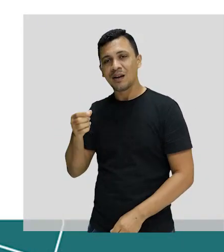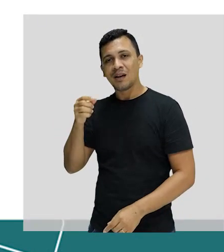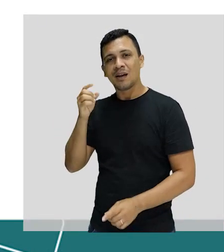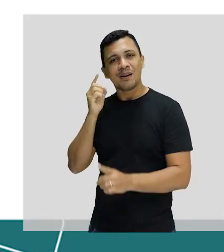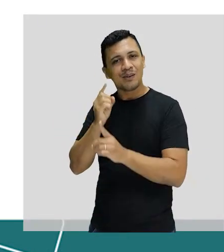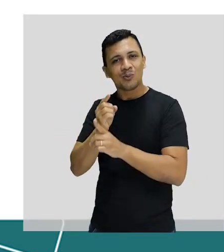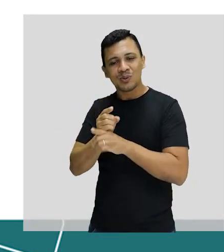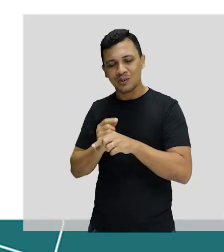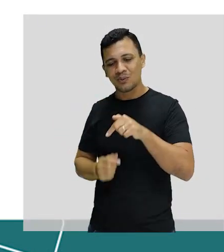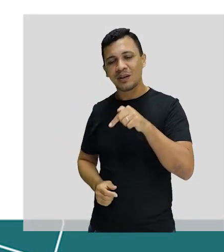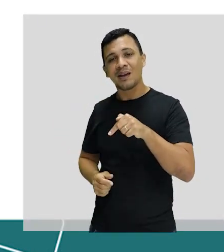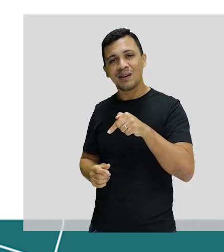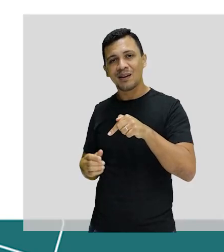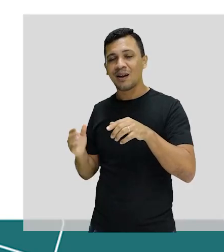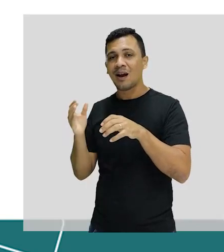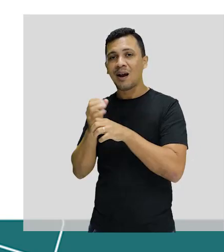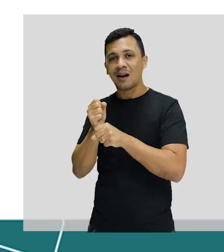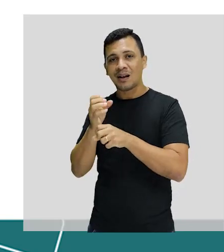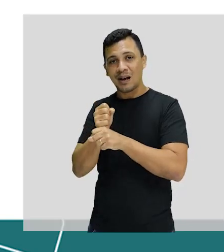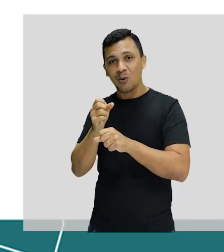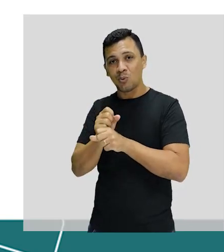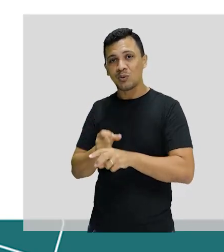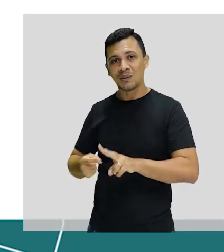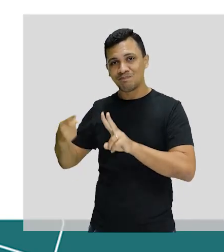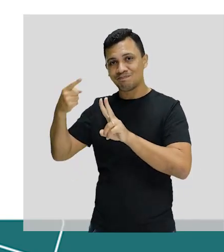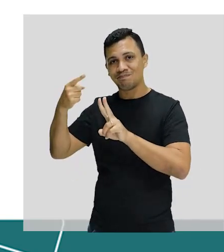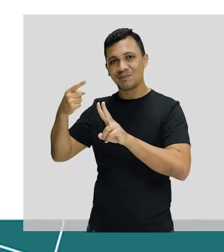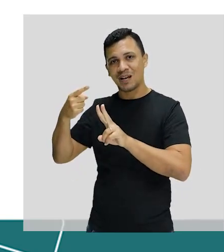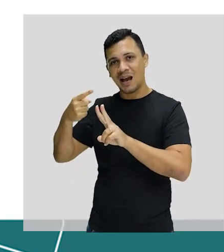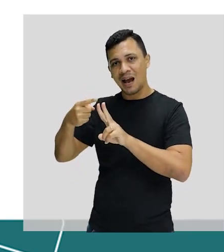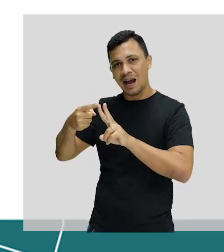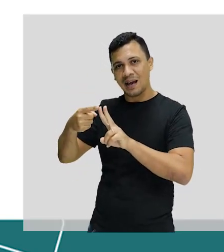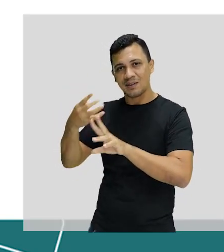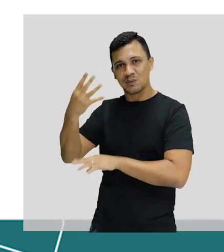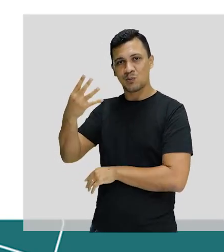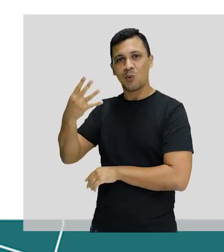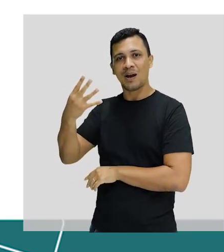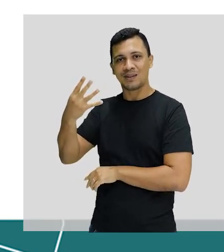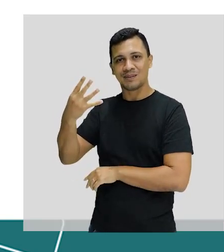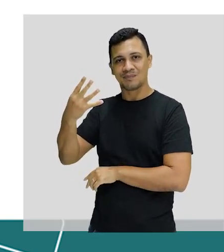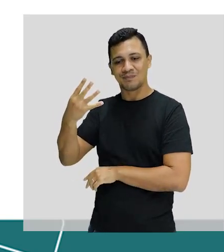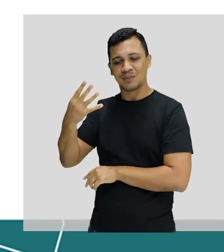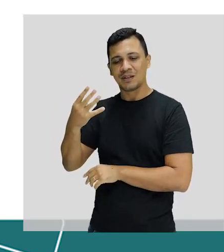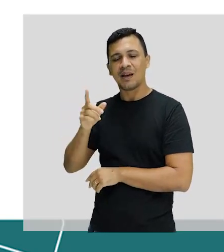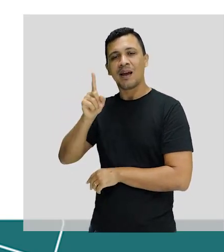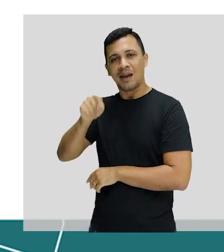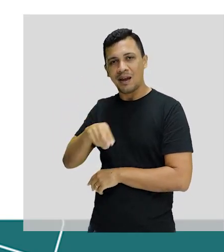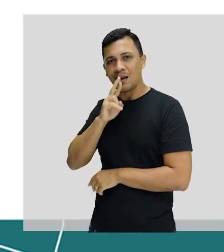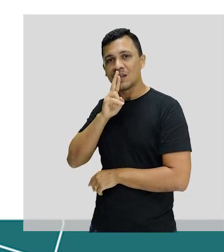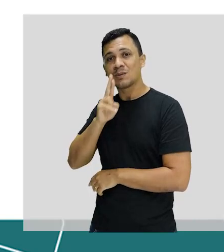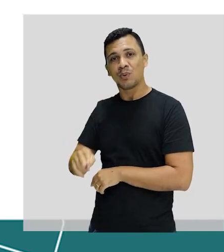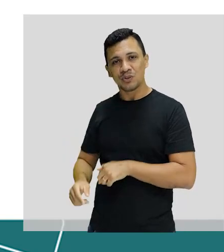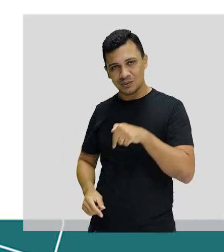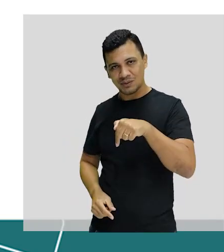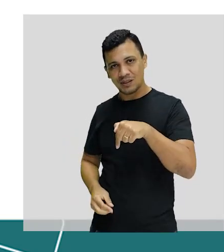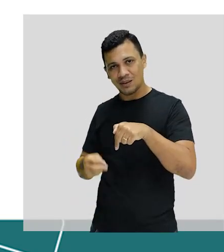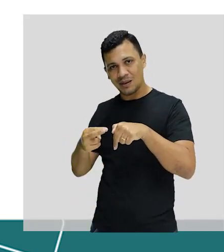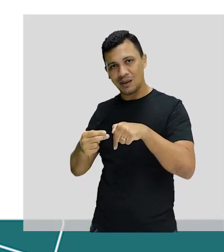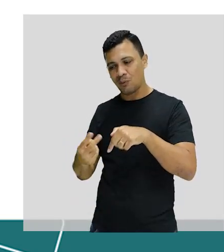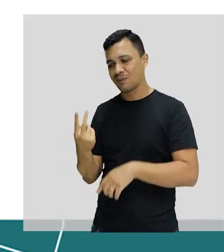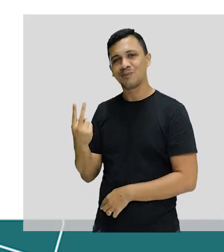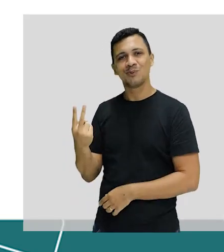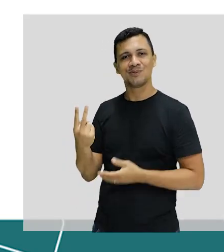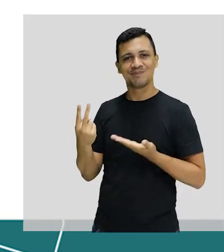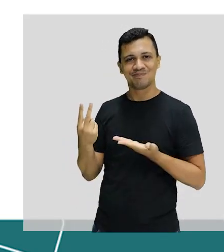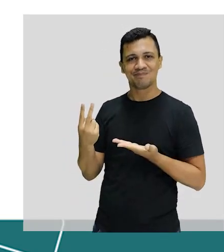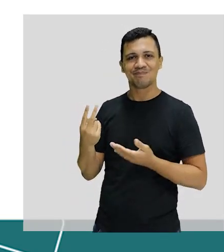né, basta calcular a raiz quarta do 16, que para nós aqui tem como resposta o 2.